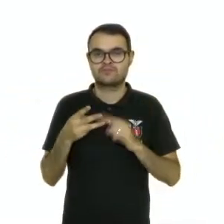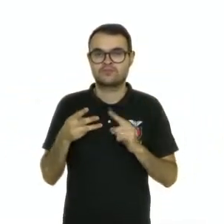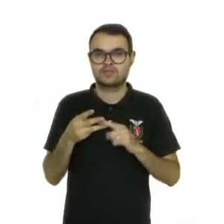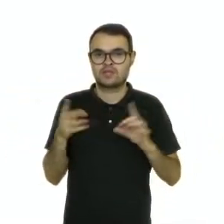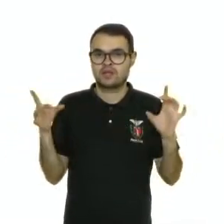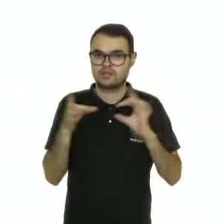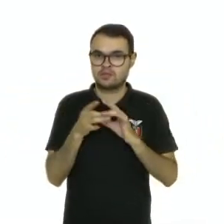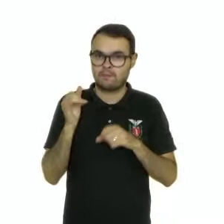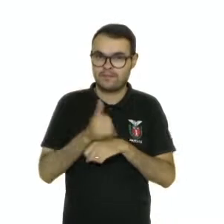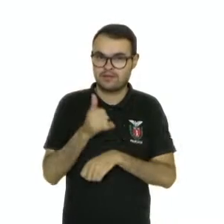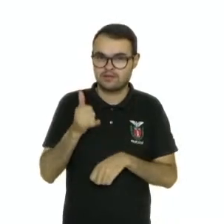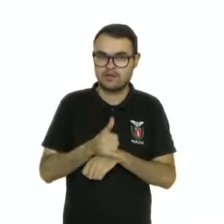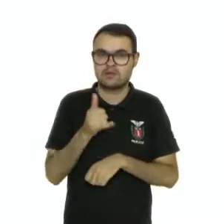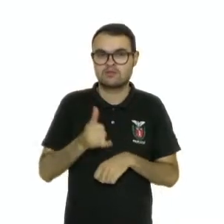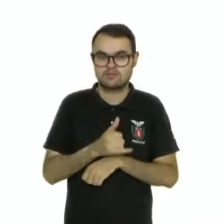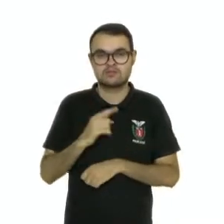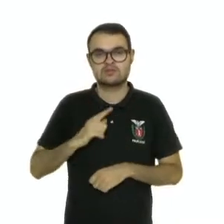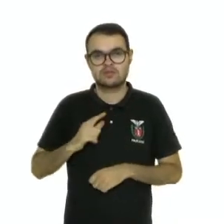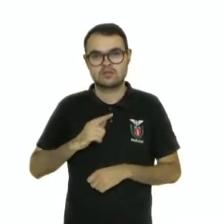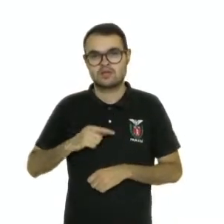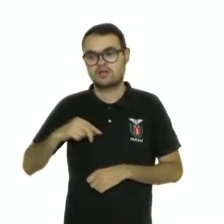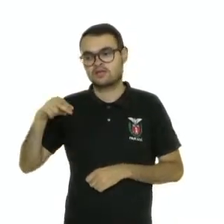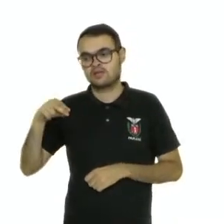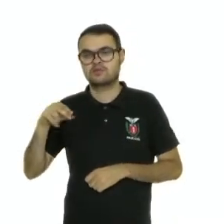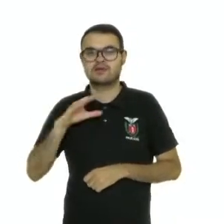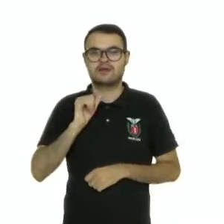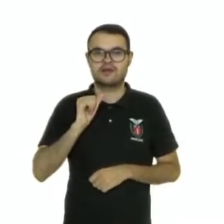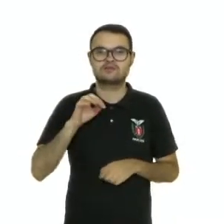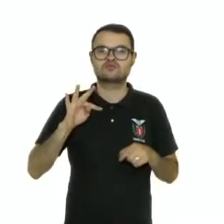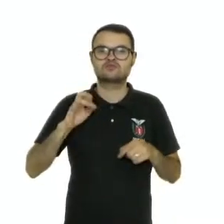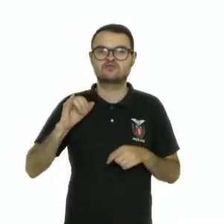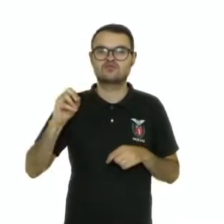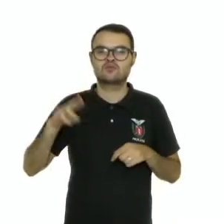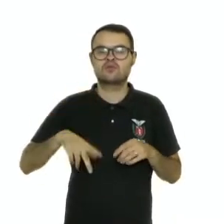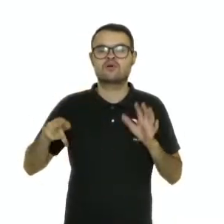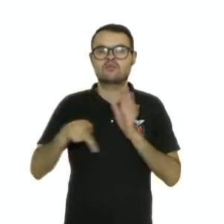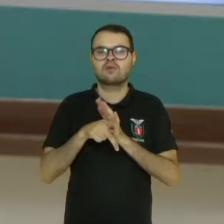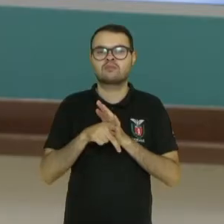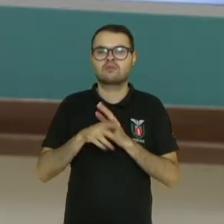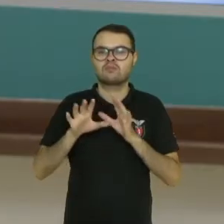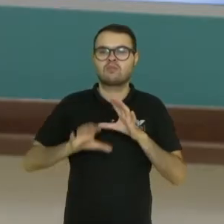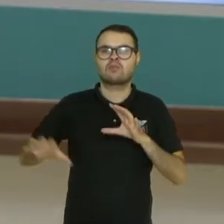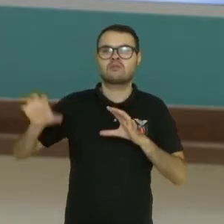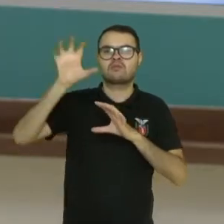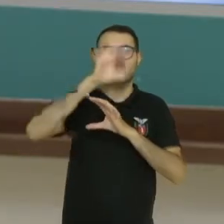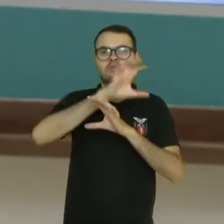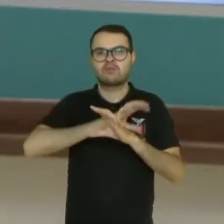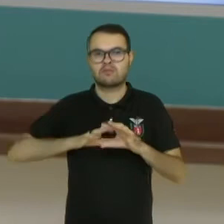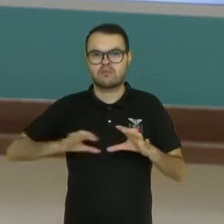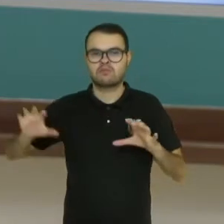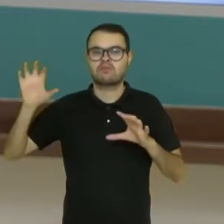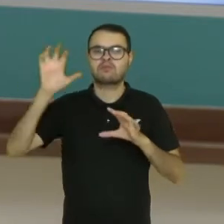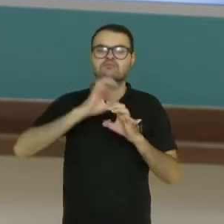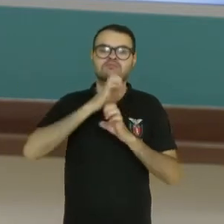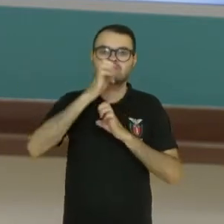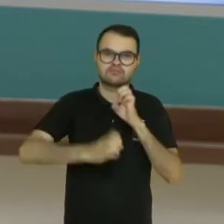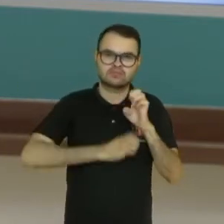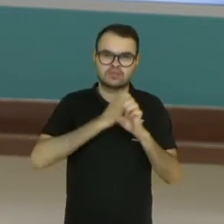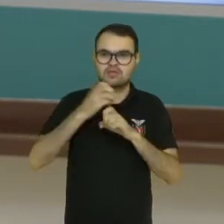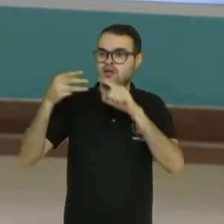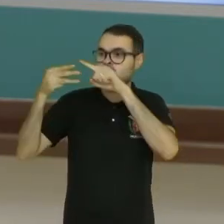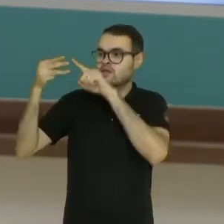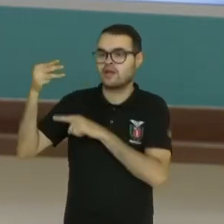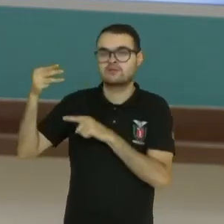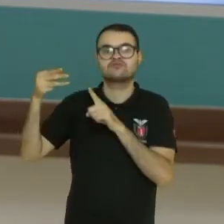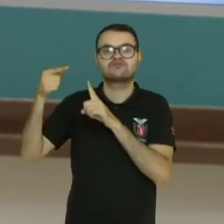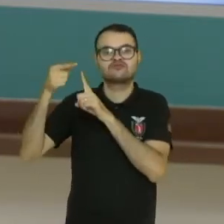metálica, onde os átomos neutros e cátions estão mergulhados numa nuvem eletrônica ou no mar de elétrons. Então a gente tem esses três